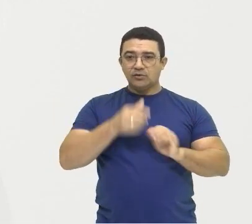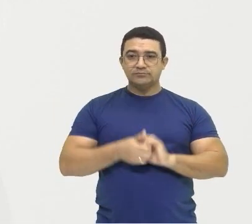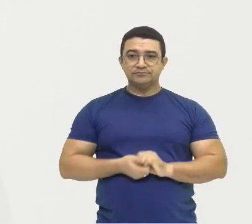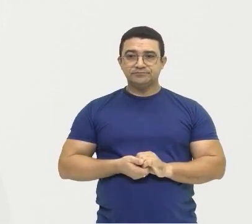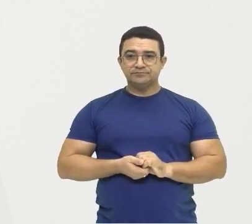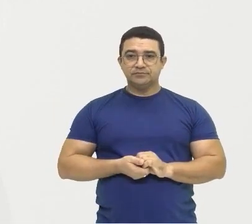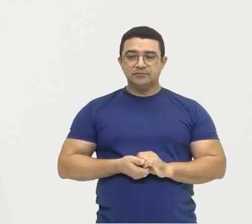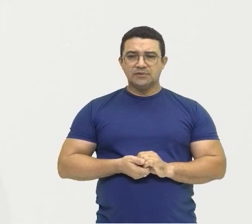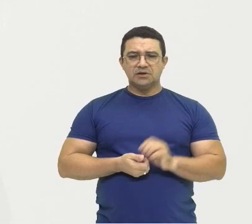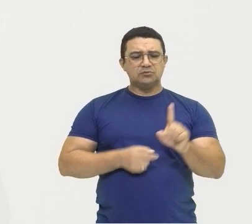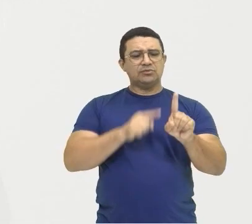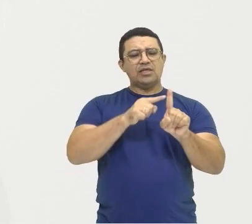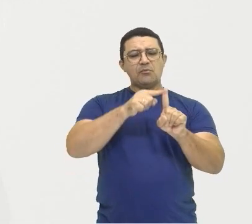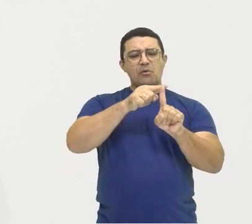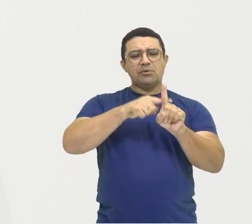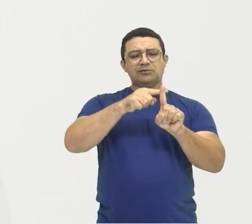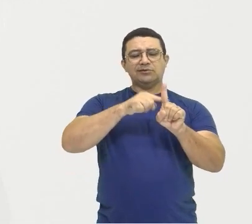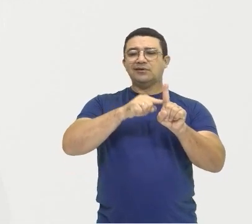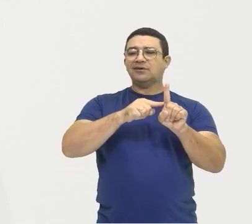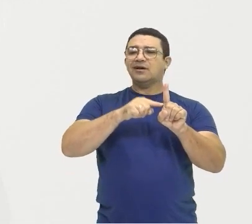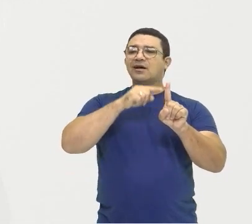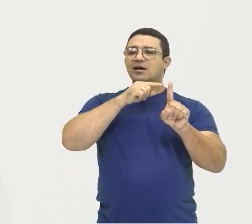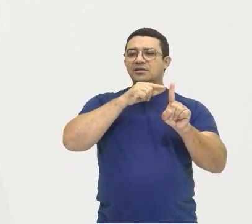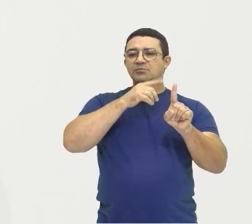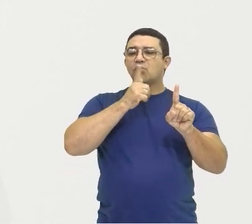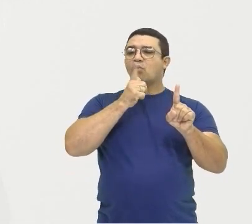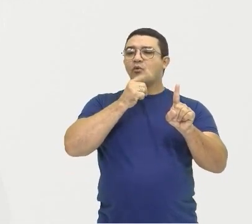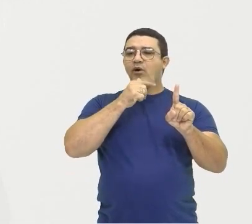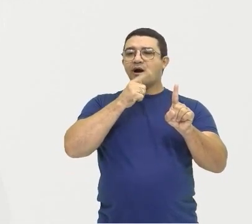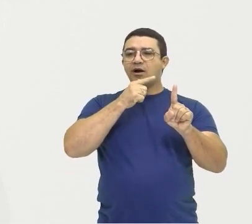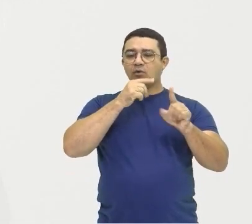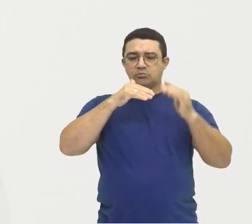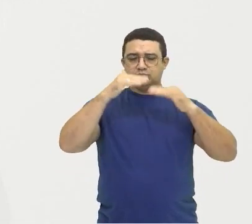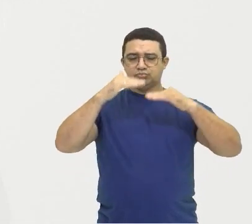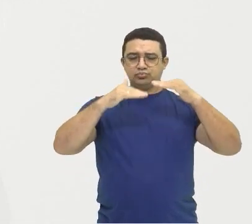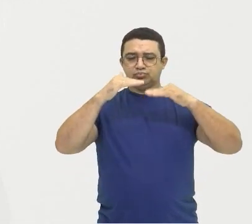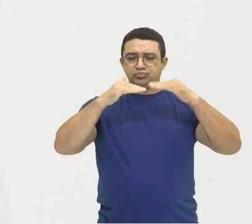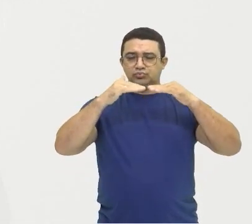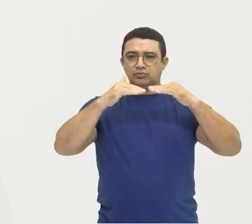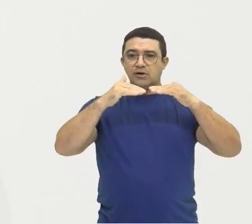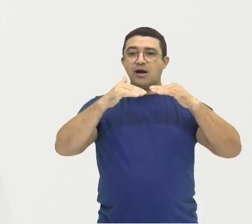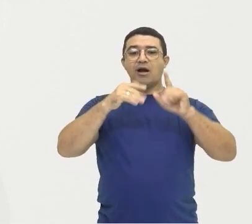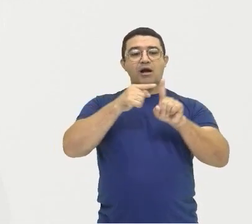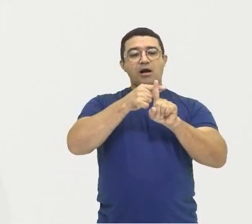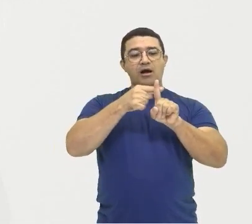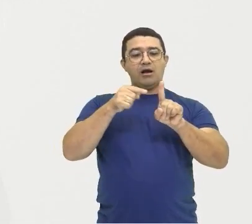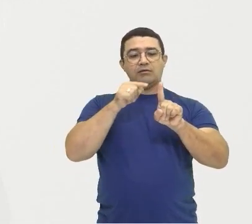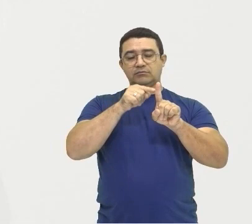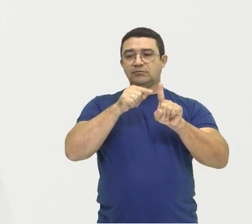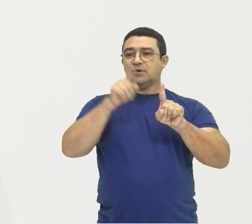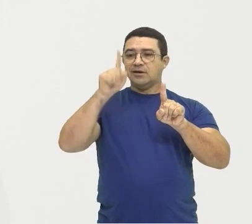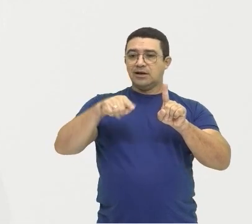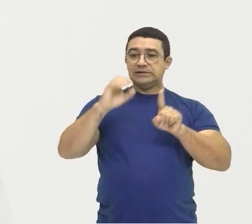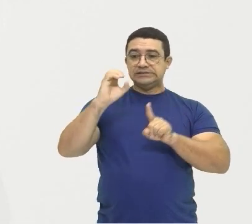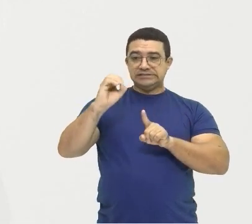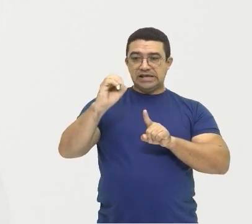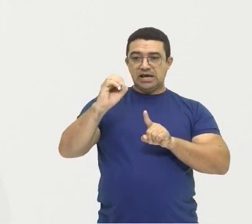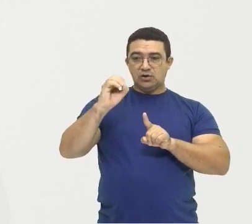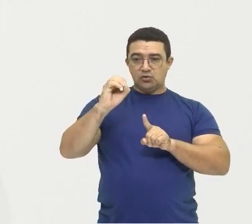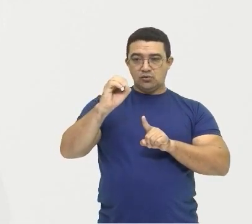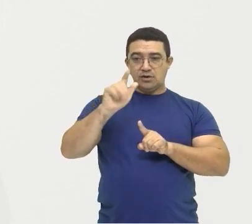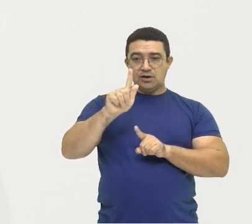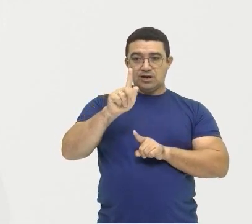seu termômetro, quando o líquido aqui de dentro do termômetro estabilizou, ele fez uma marca e disse que ali seria 0 graus